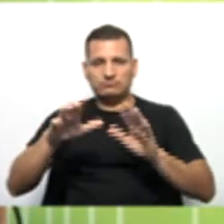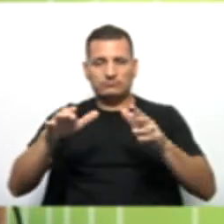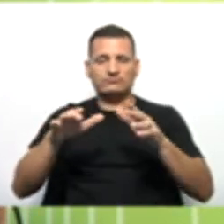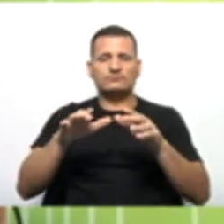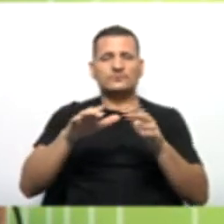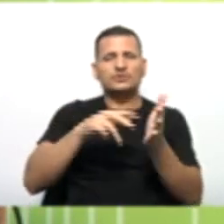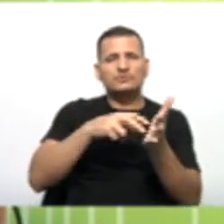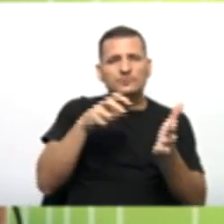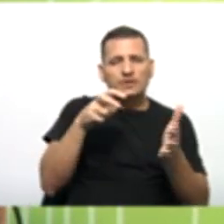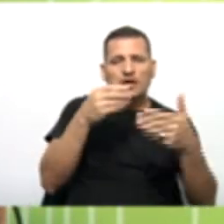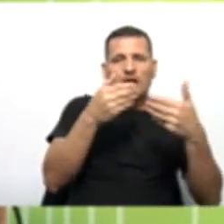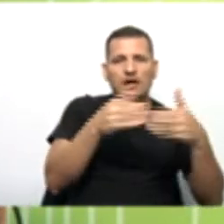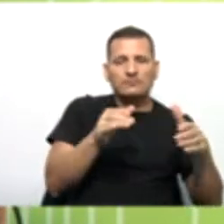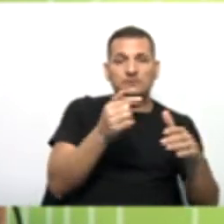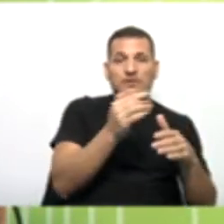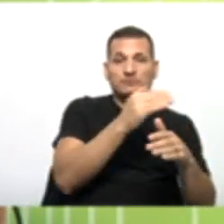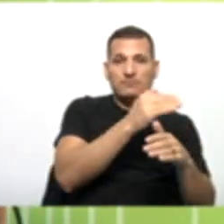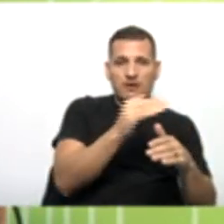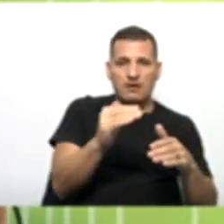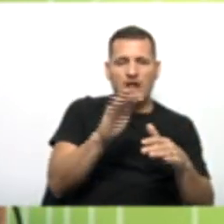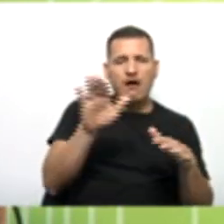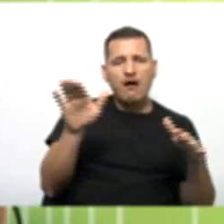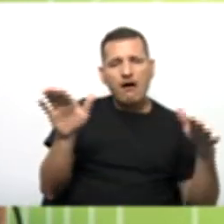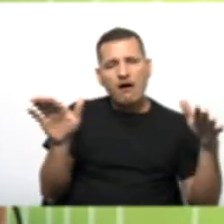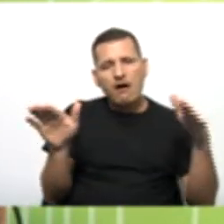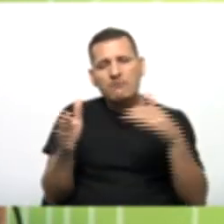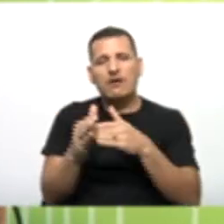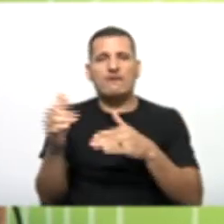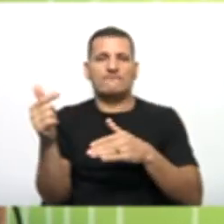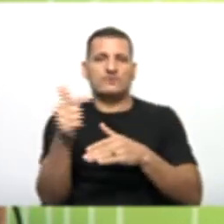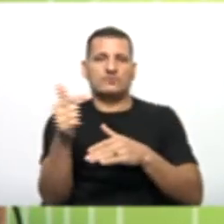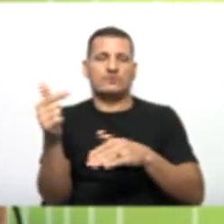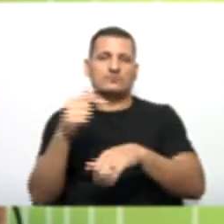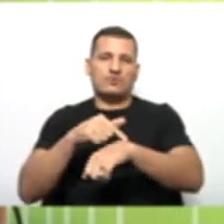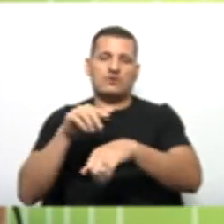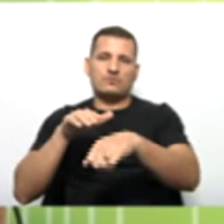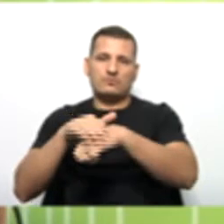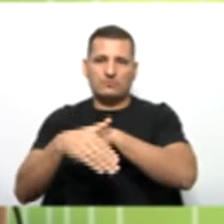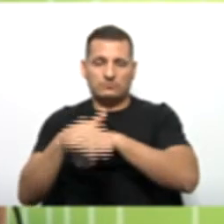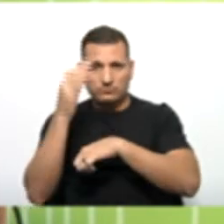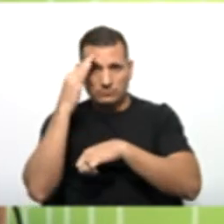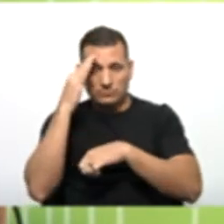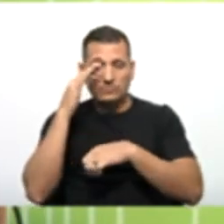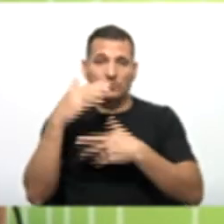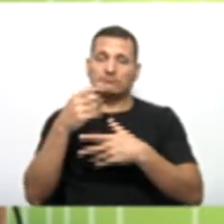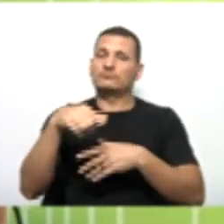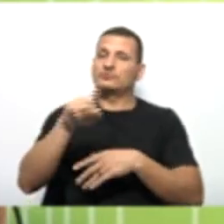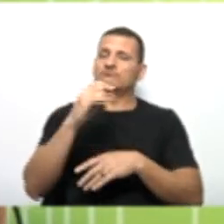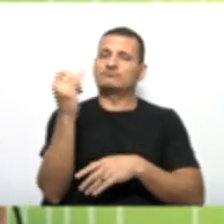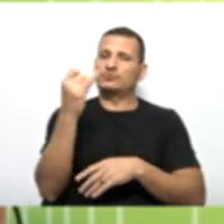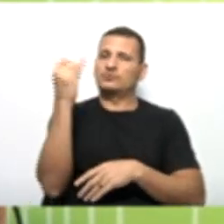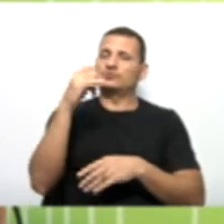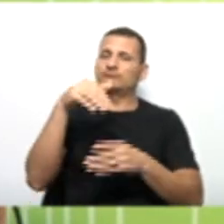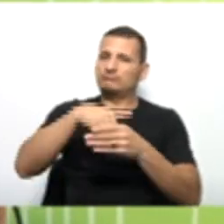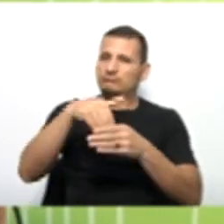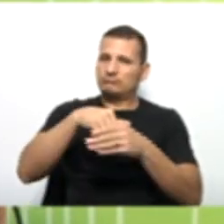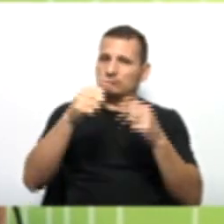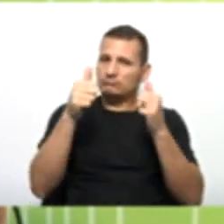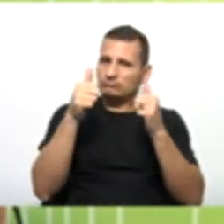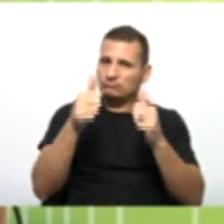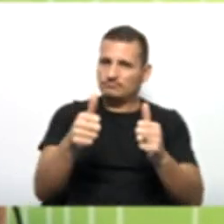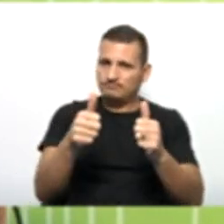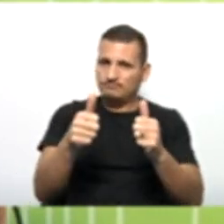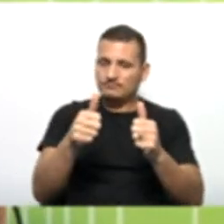da manhã até as 22 horas. Não deixem de participar, gente, é muito importante a participação de vocês. Agora a gente vai ouvir um pouco